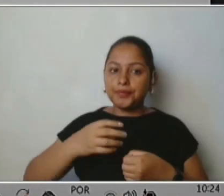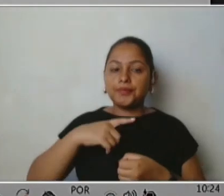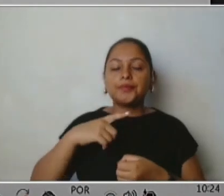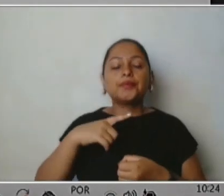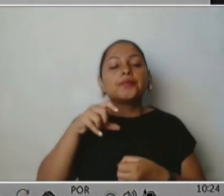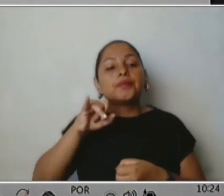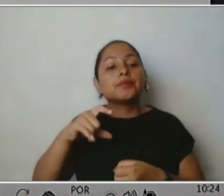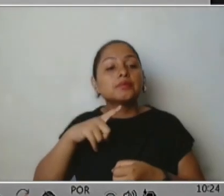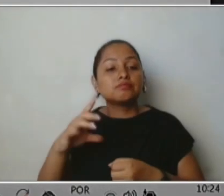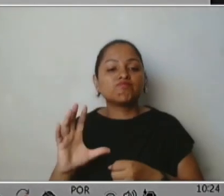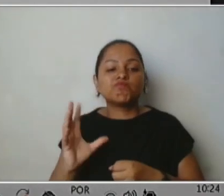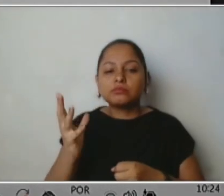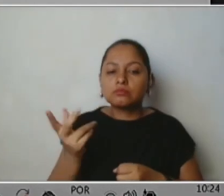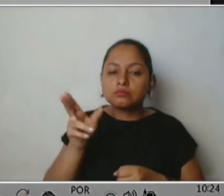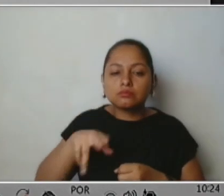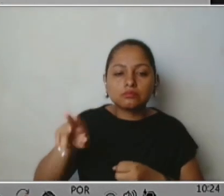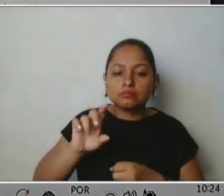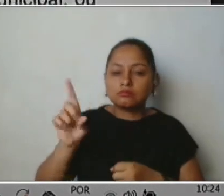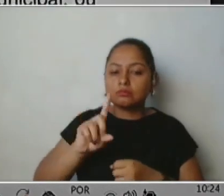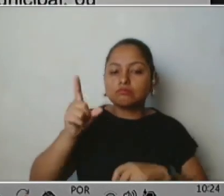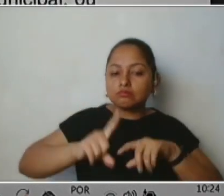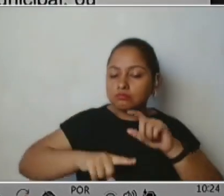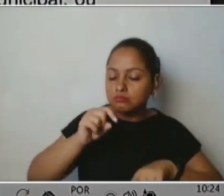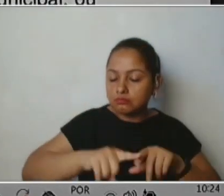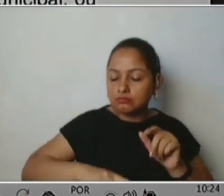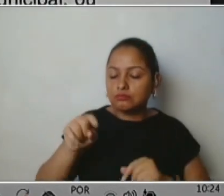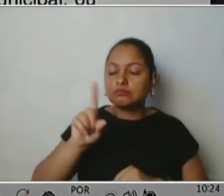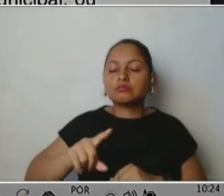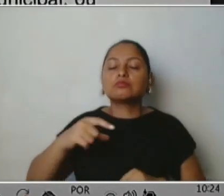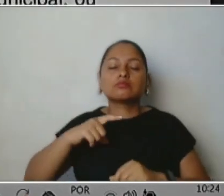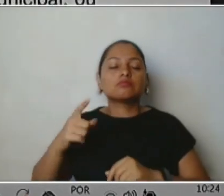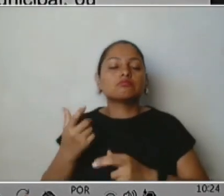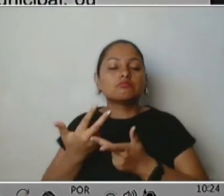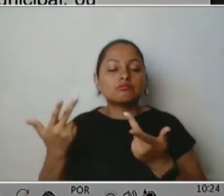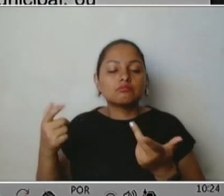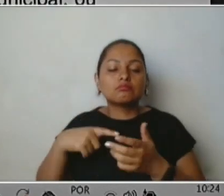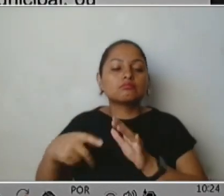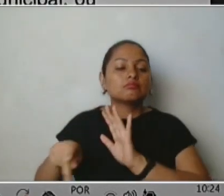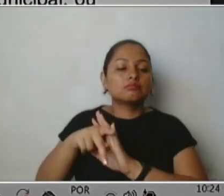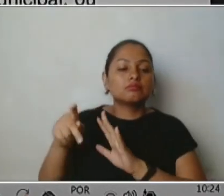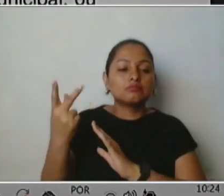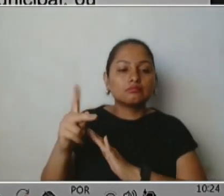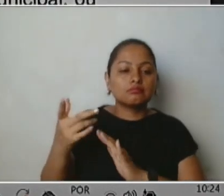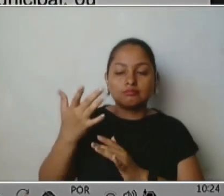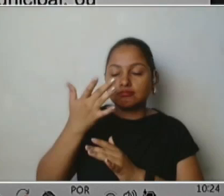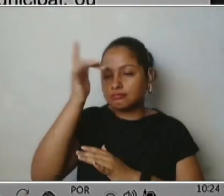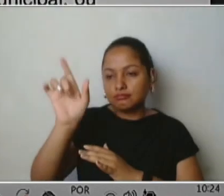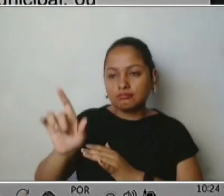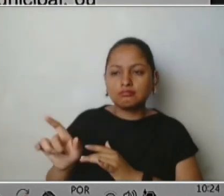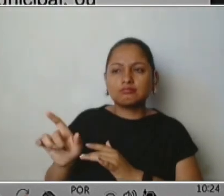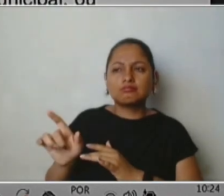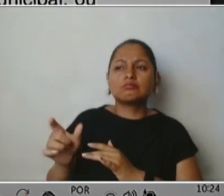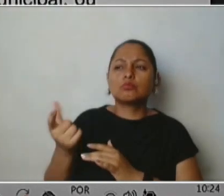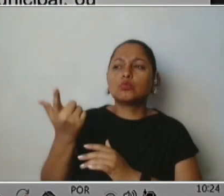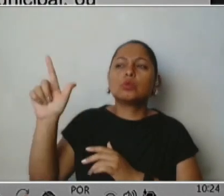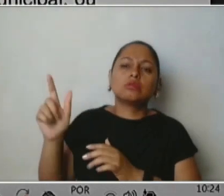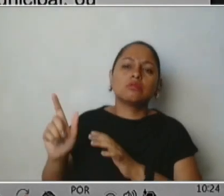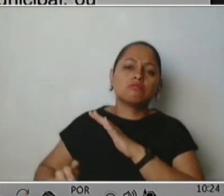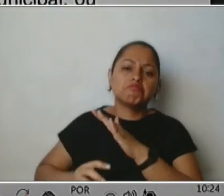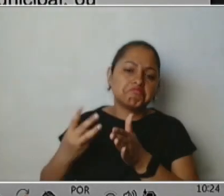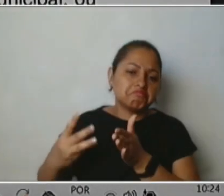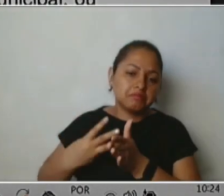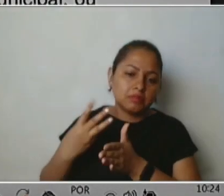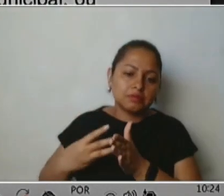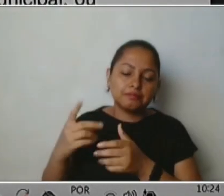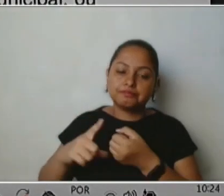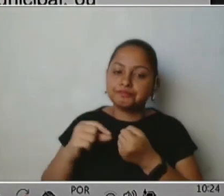haja utilização de materiais ou equipamento de propriedade do contratado ou de terceiros. Artigo 27.